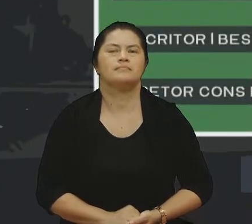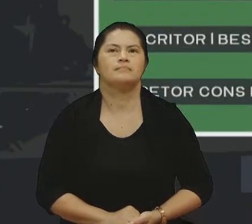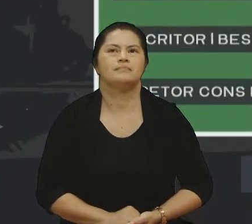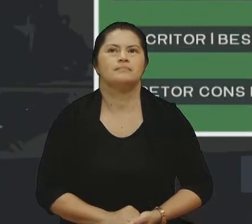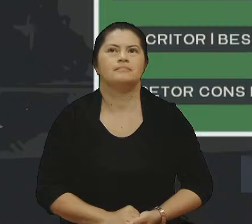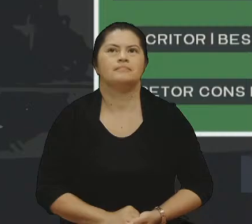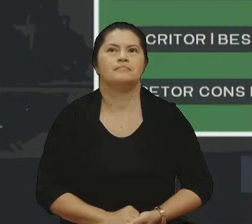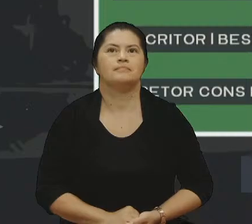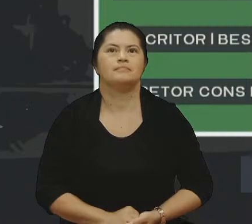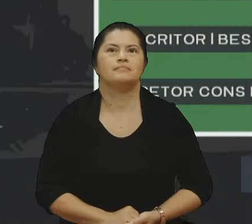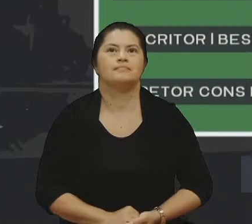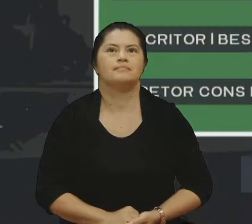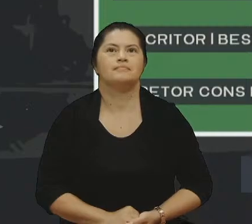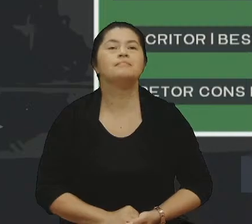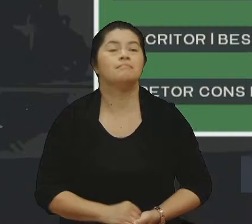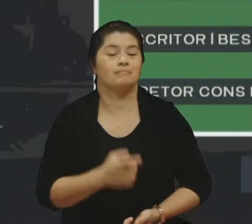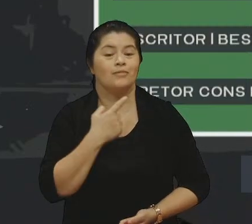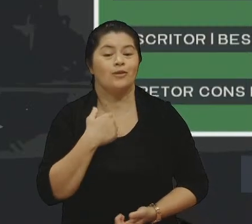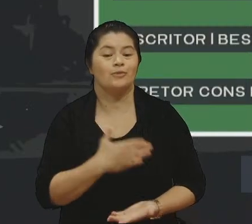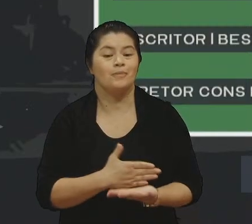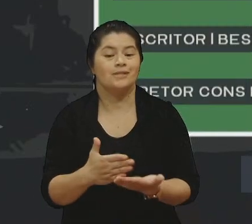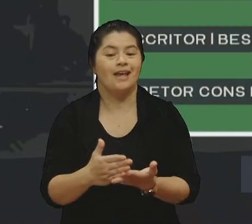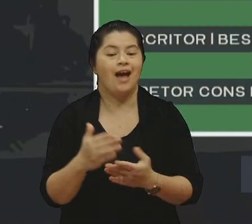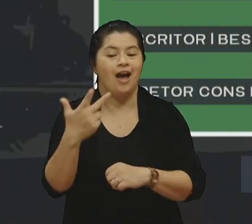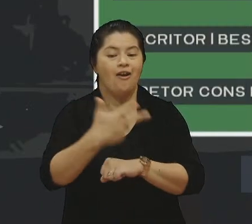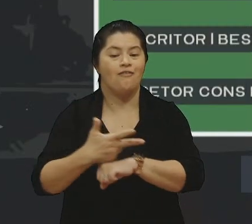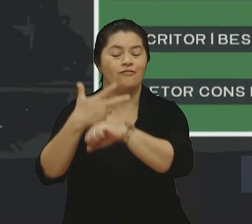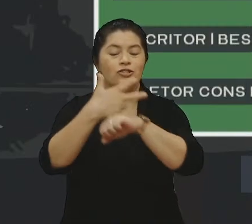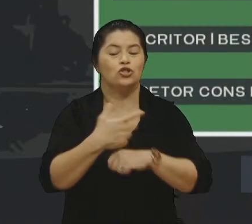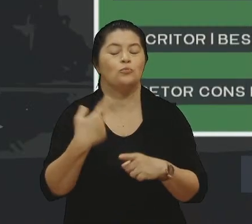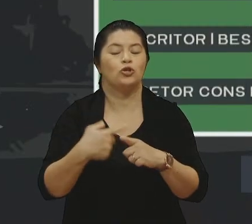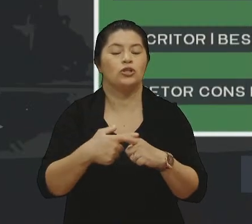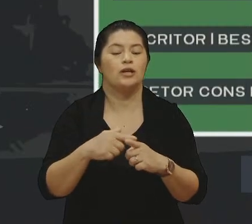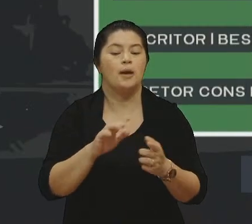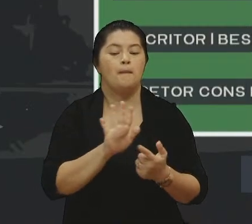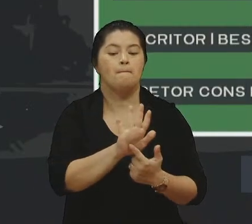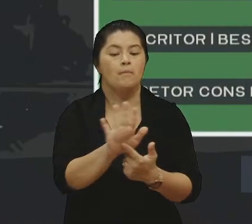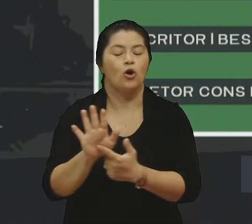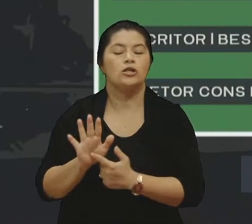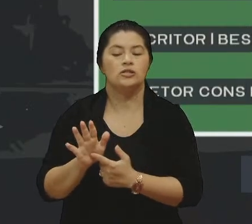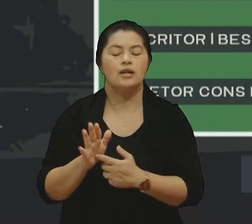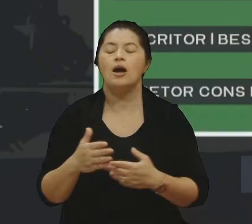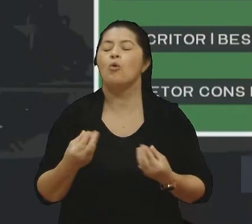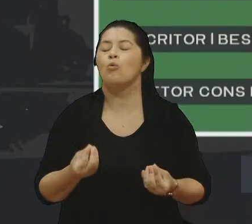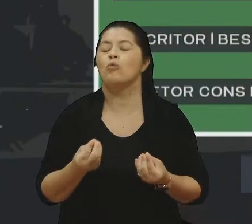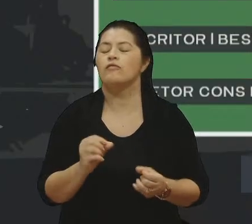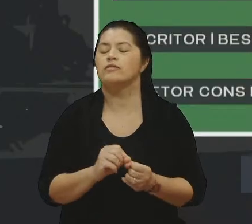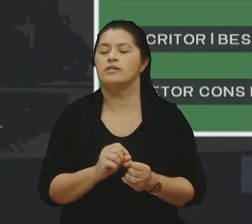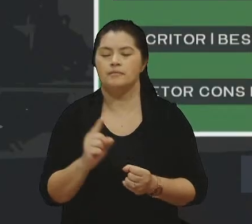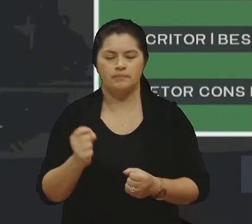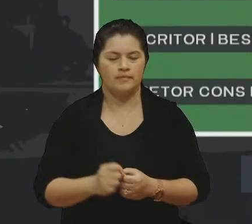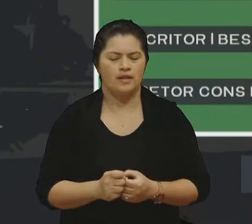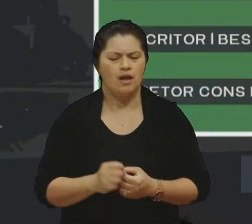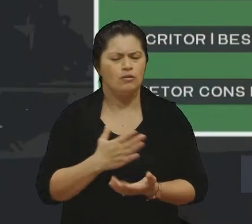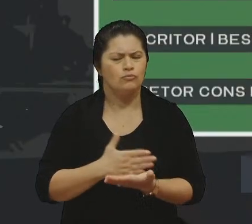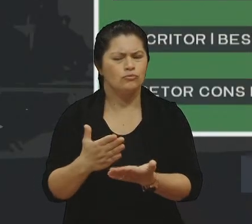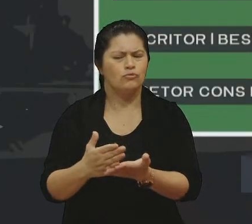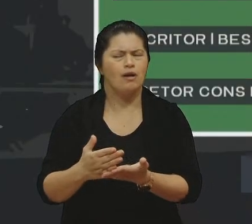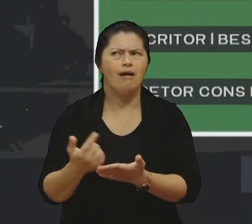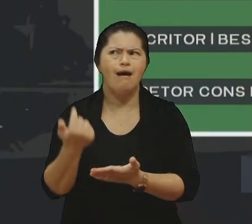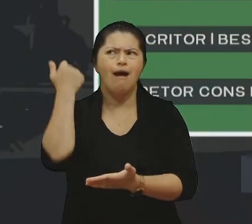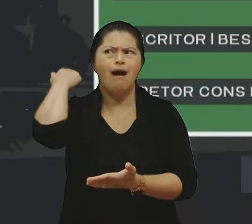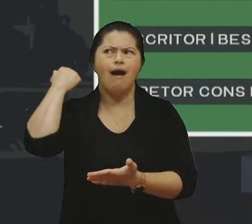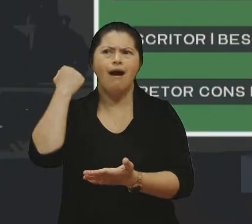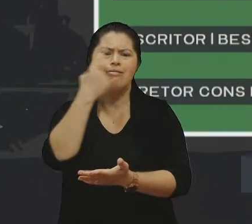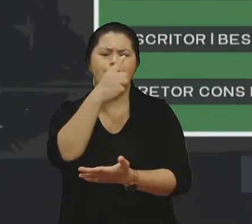Muito bem, eu gosto de começar com esse vídeo porque ele mostra onde é que nós estamos e geralmente quando eu vou contar essa história eu volto 10 anos atrás, então eu